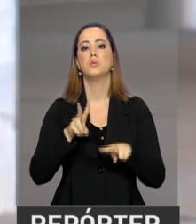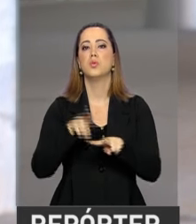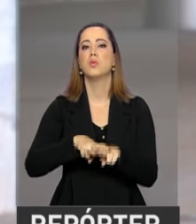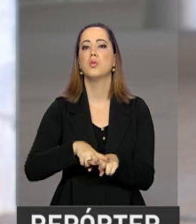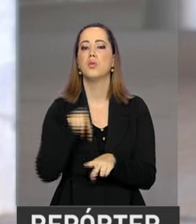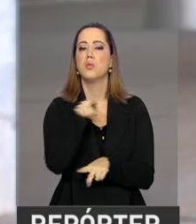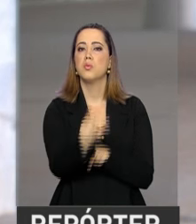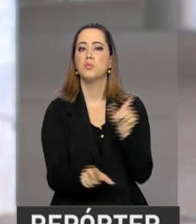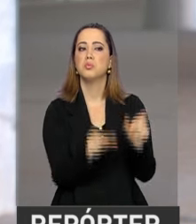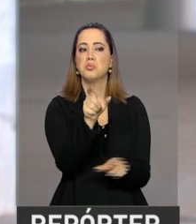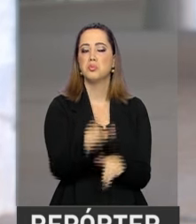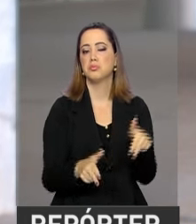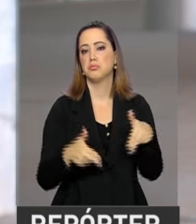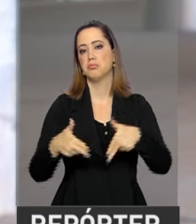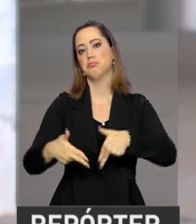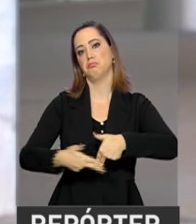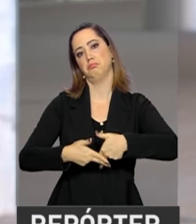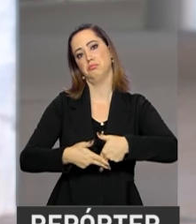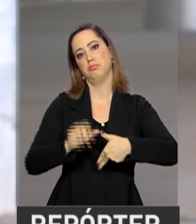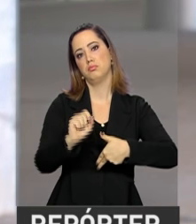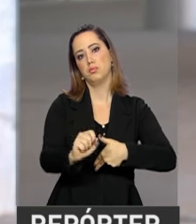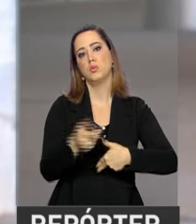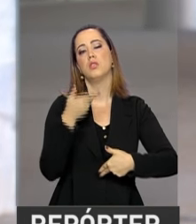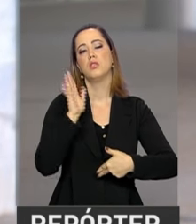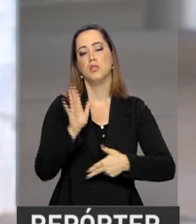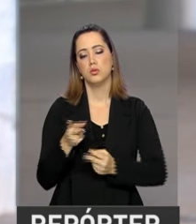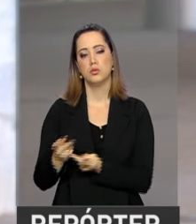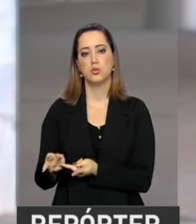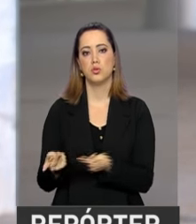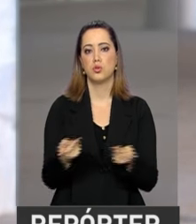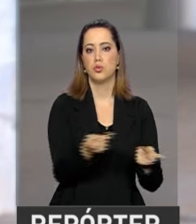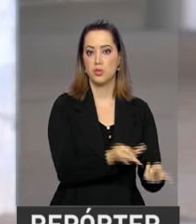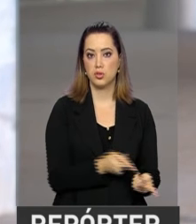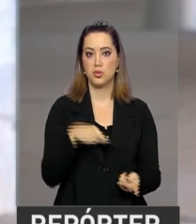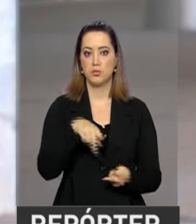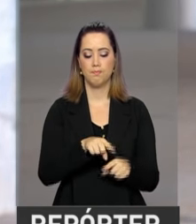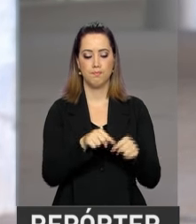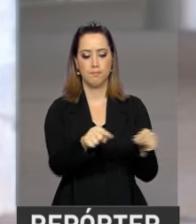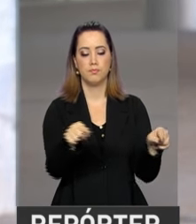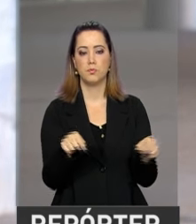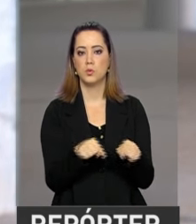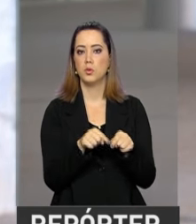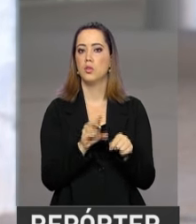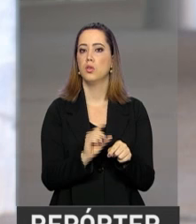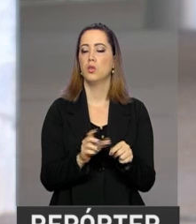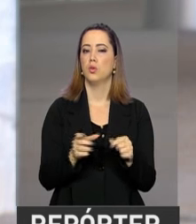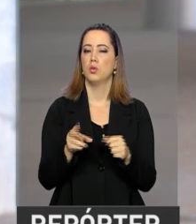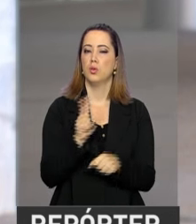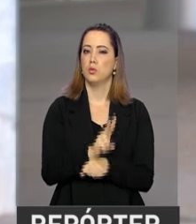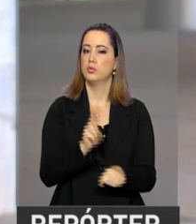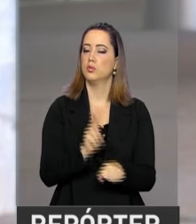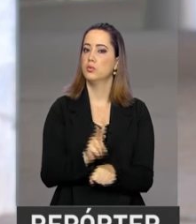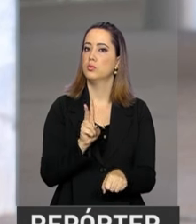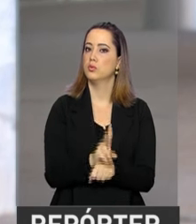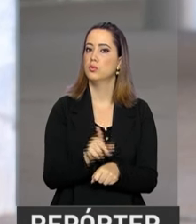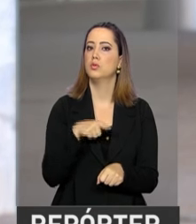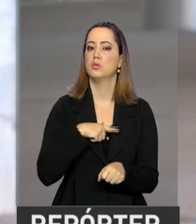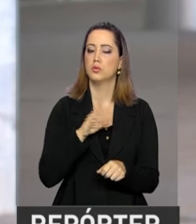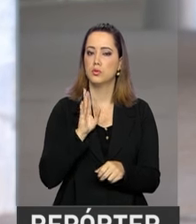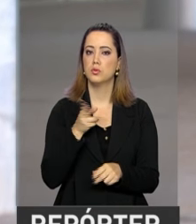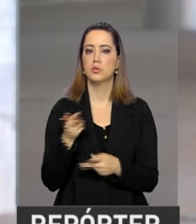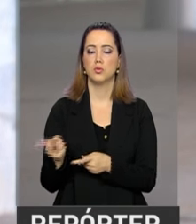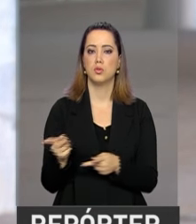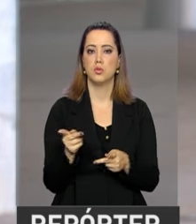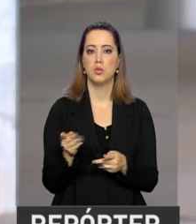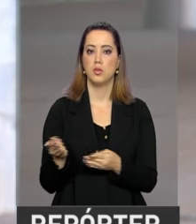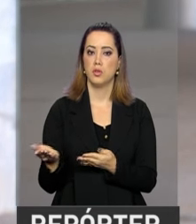feito visitas, as últimas visitas, aos centros setoriais de defesa para os jogos. O ministro visitou o